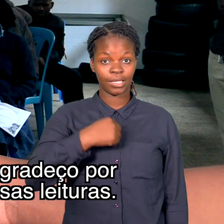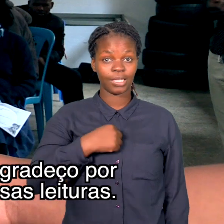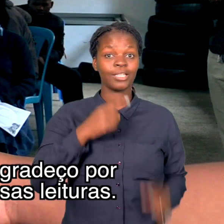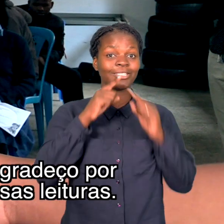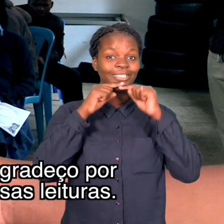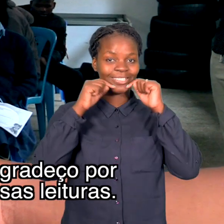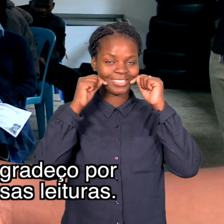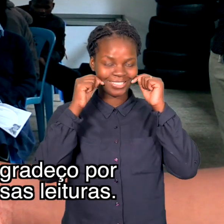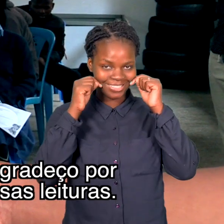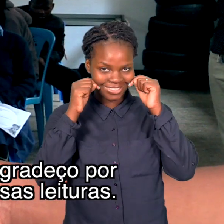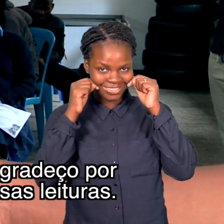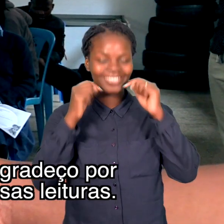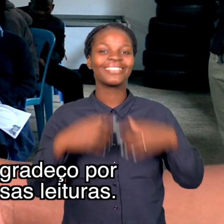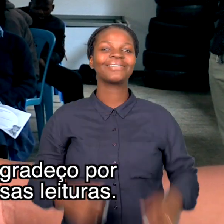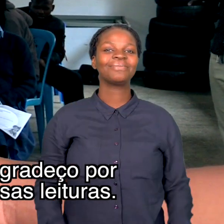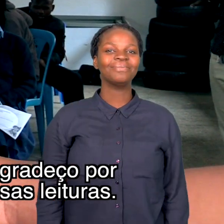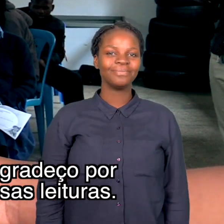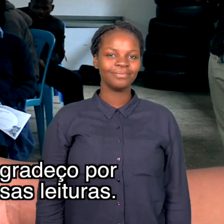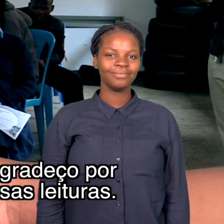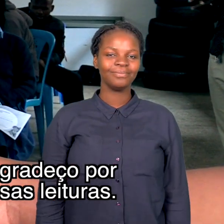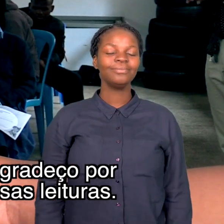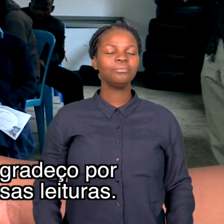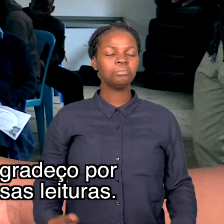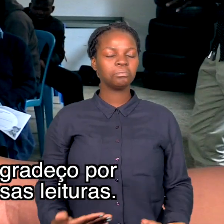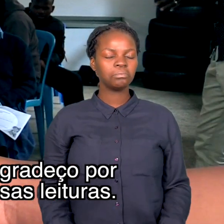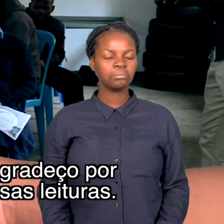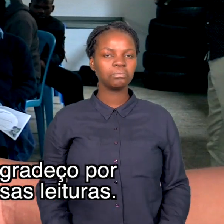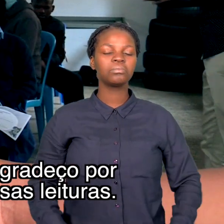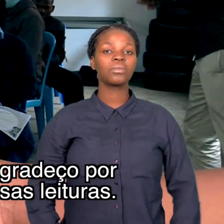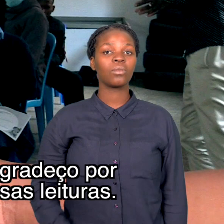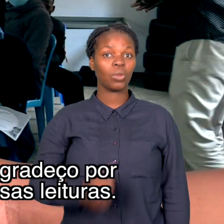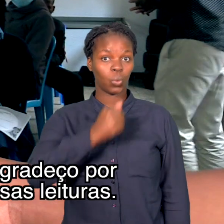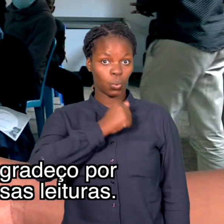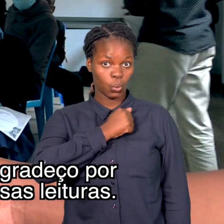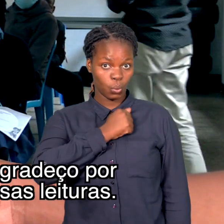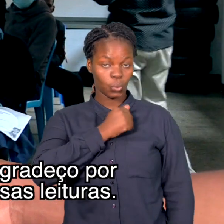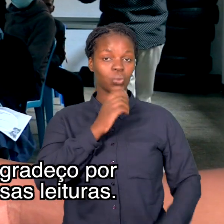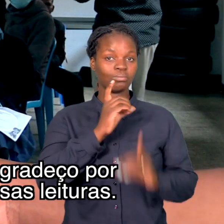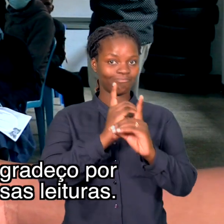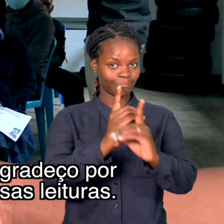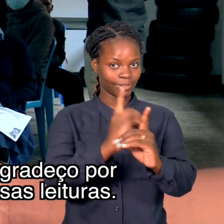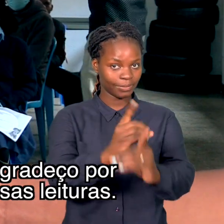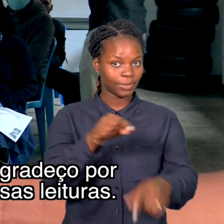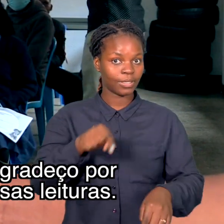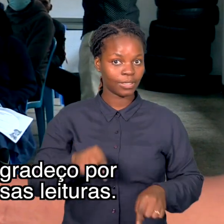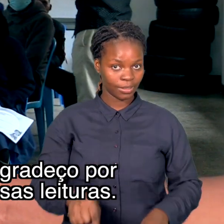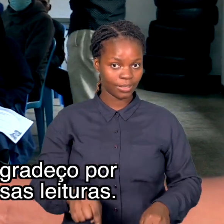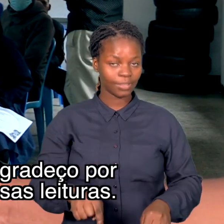Estou muito feliz por estar aqui,